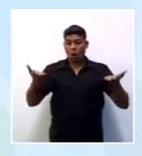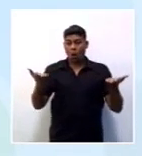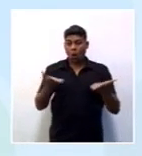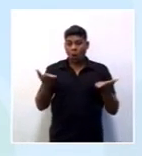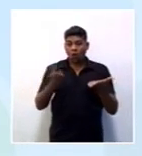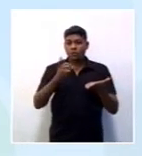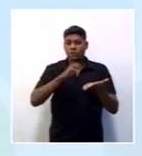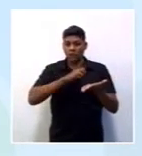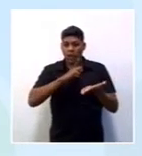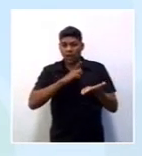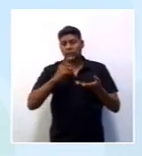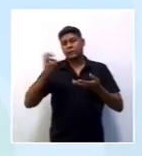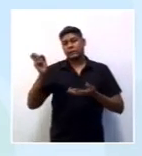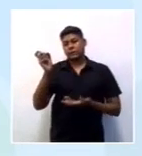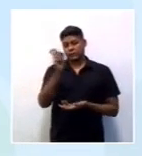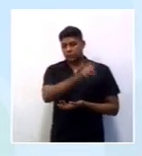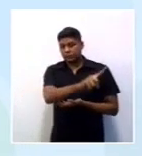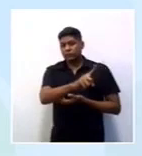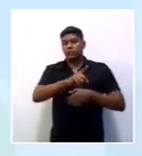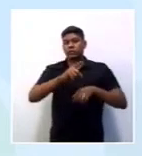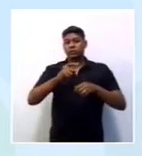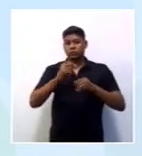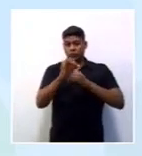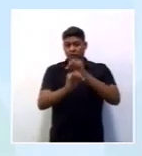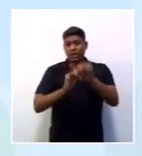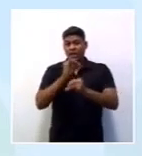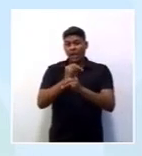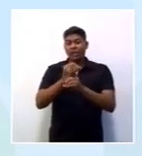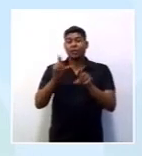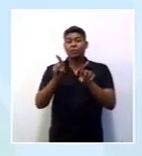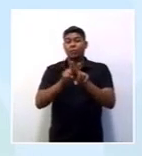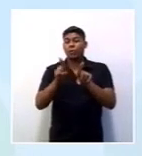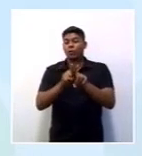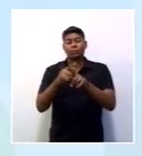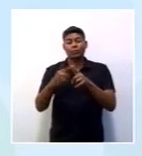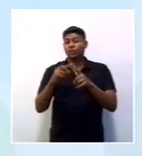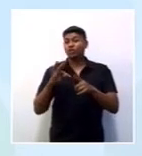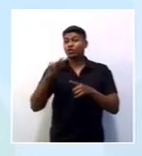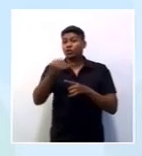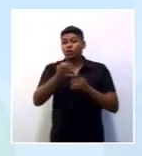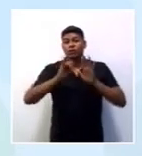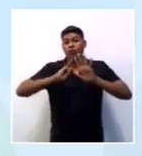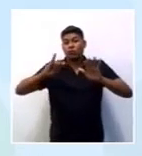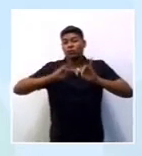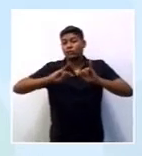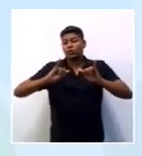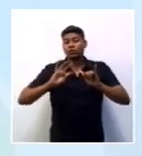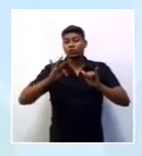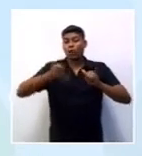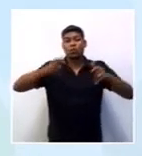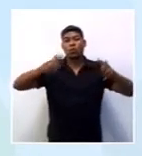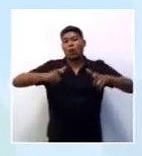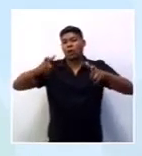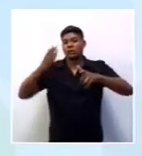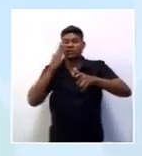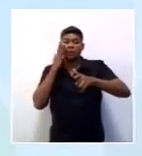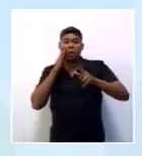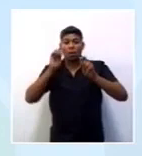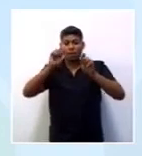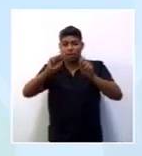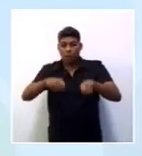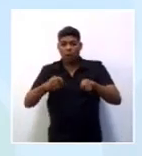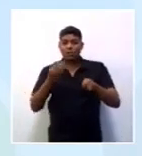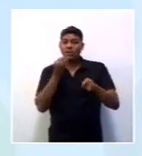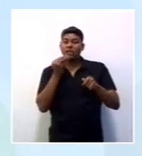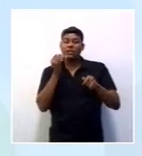têm um peso muito maior com a internet, porque justamente todas as notícias estão em todos os lugares. Então, uma coisa que você posta no seu